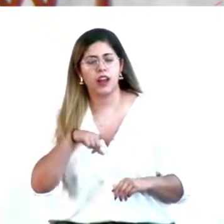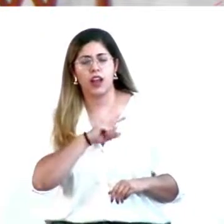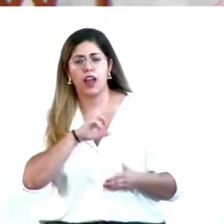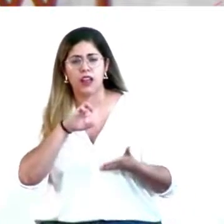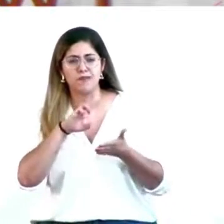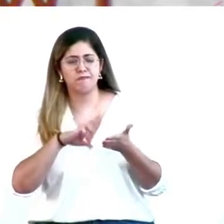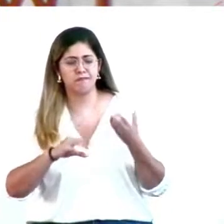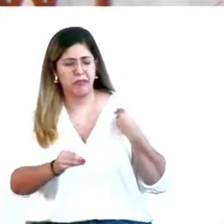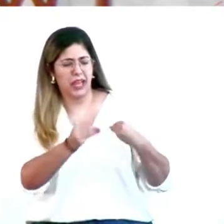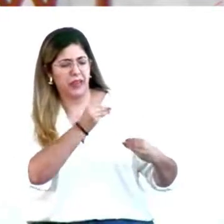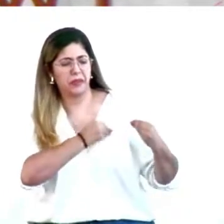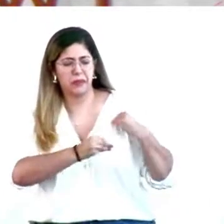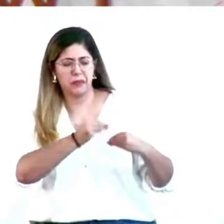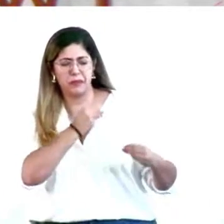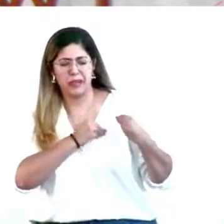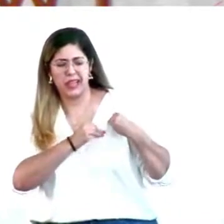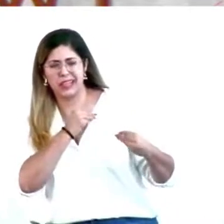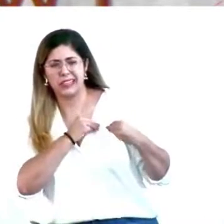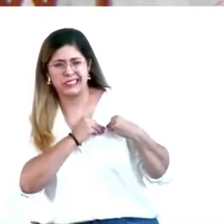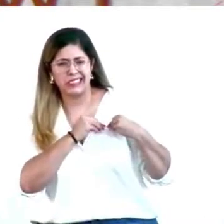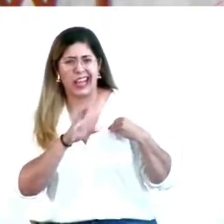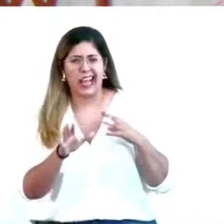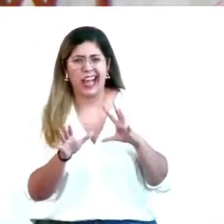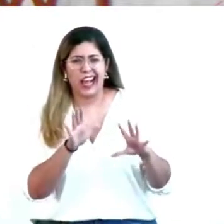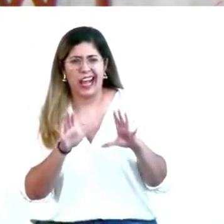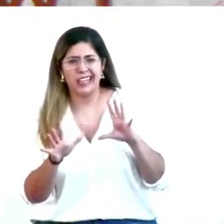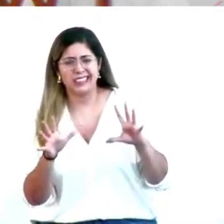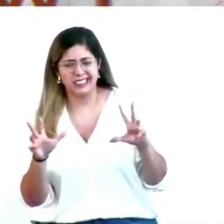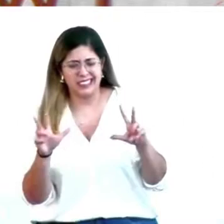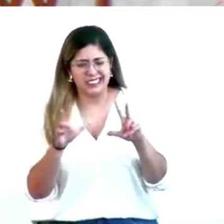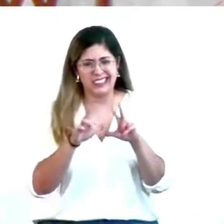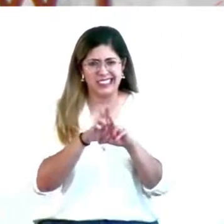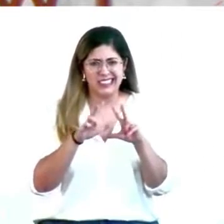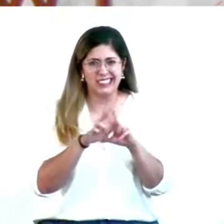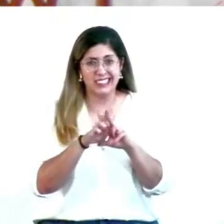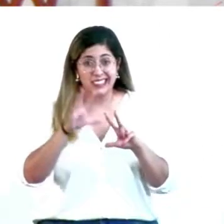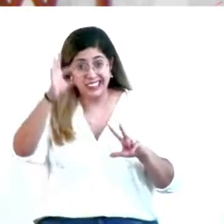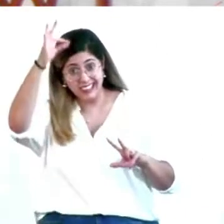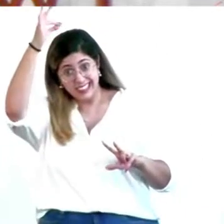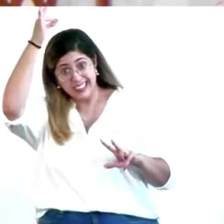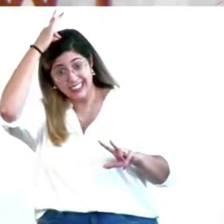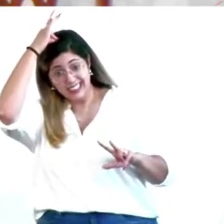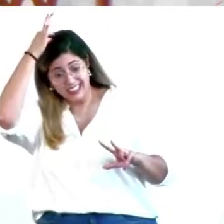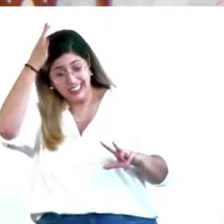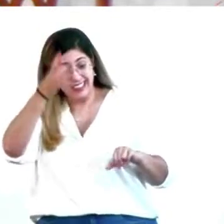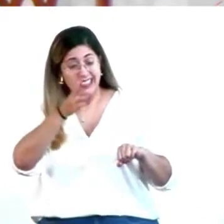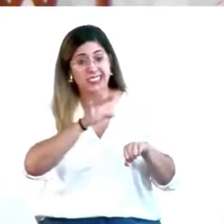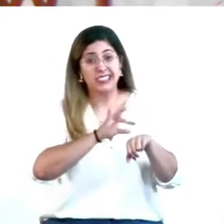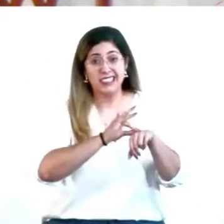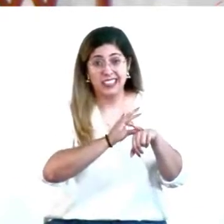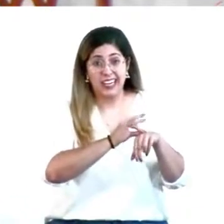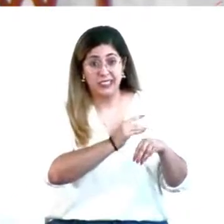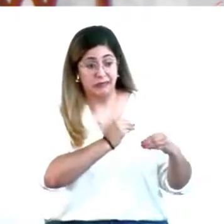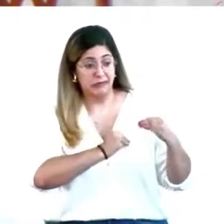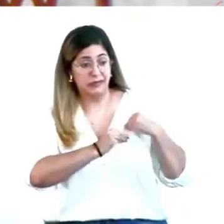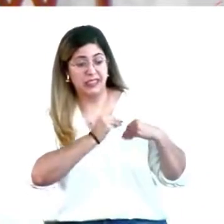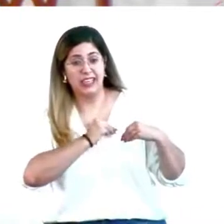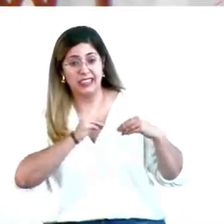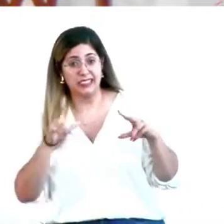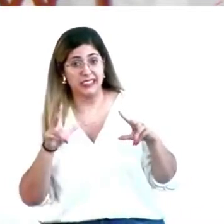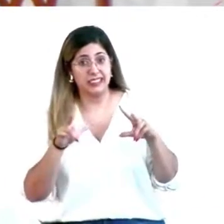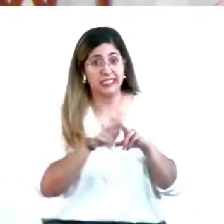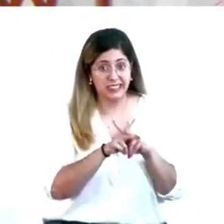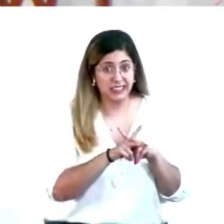tensão entre carne e espírito, nós não nos deixamos ir ou ser levados por